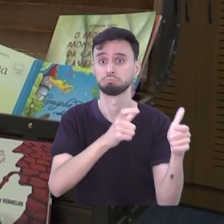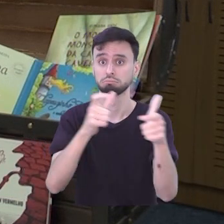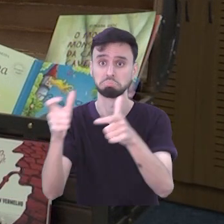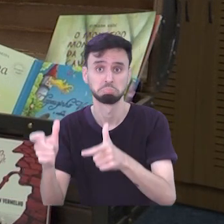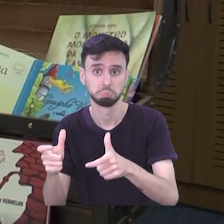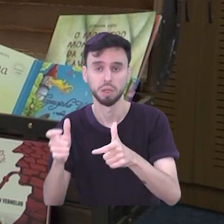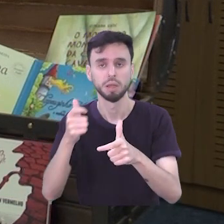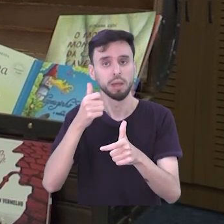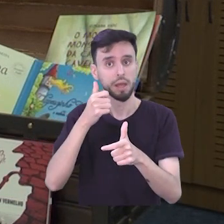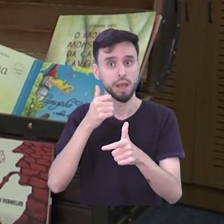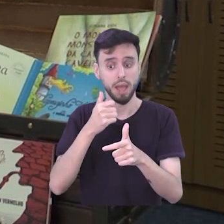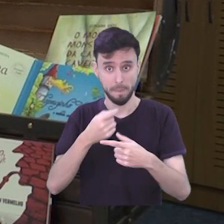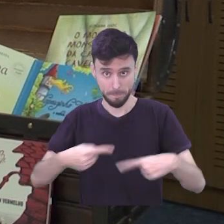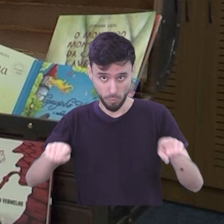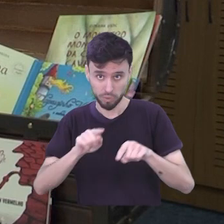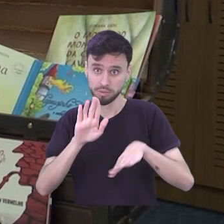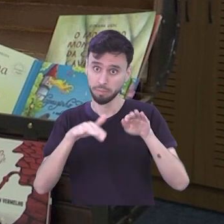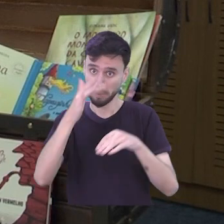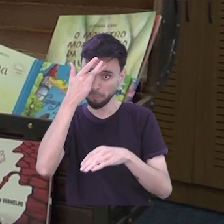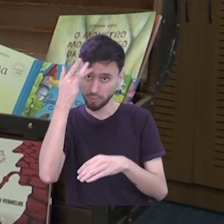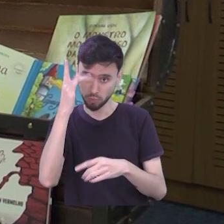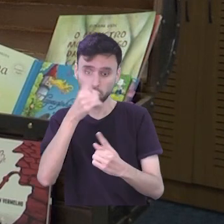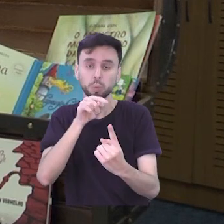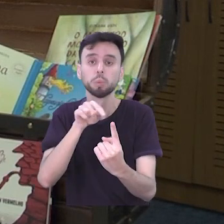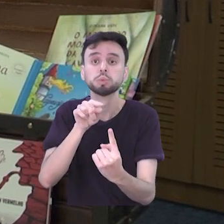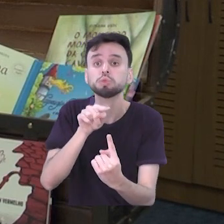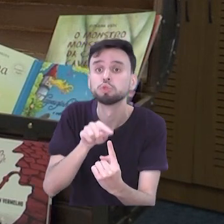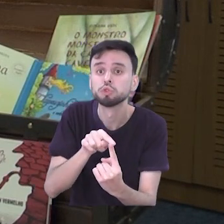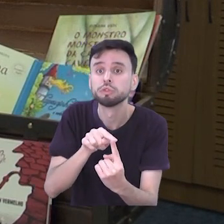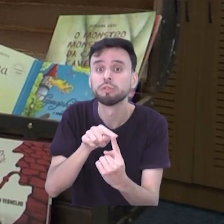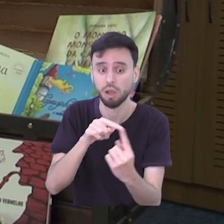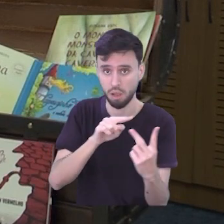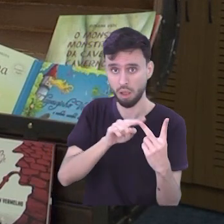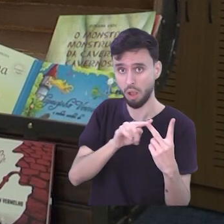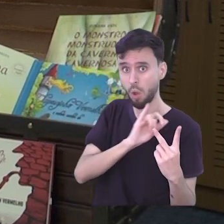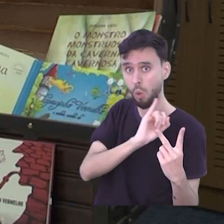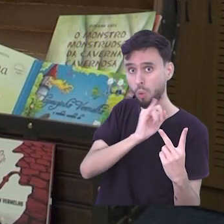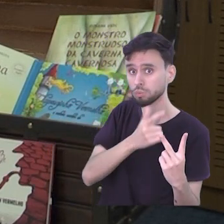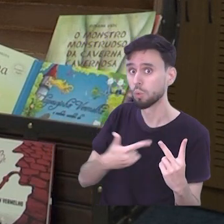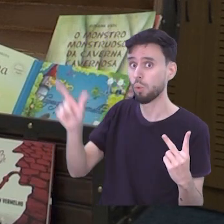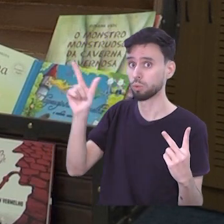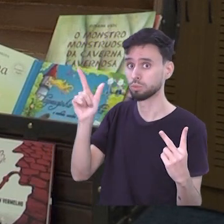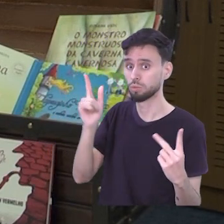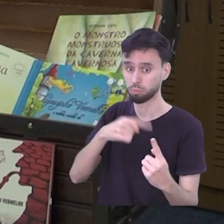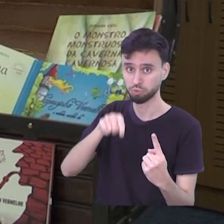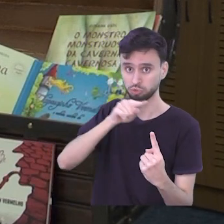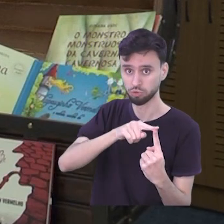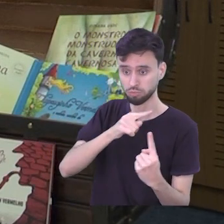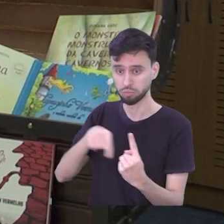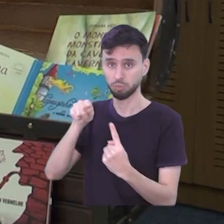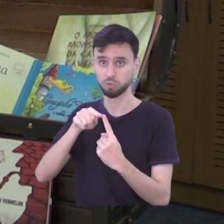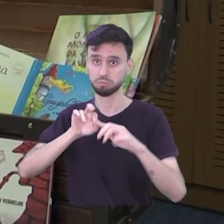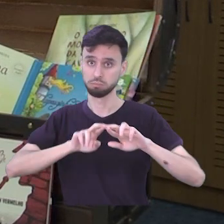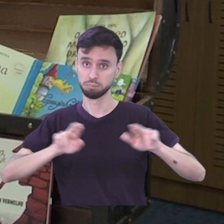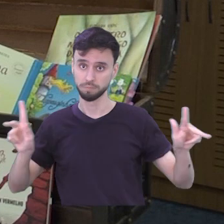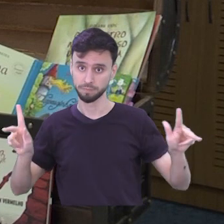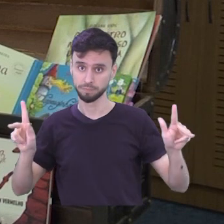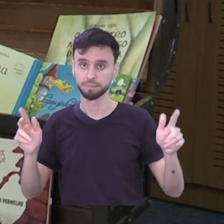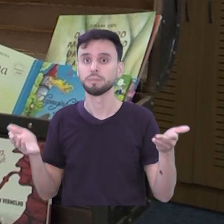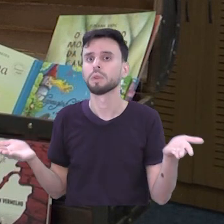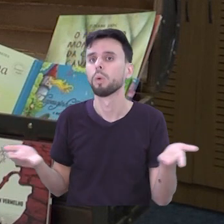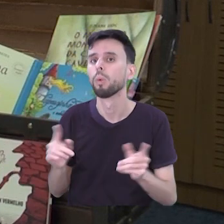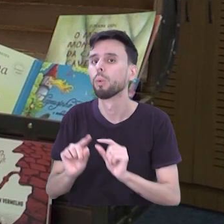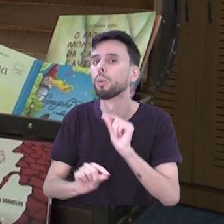diferentes. A música é pensada para algumas pessoas e o conto para outras, né? Então, situações diferentes. Agora,